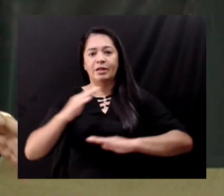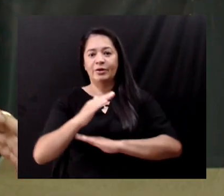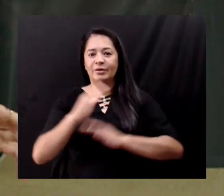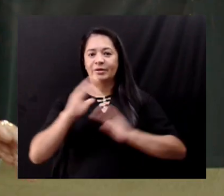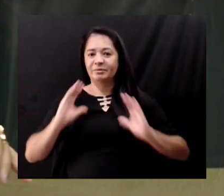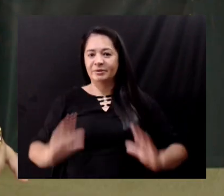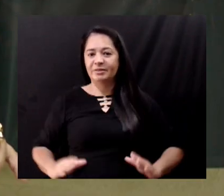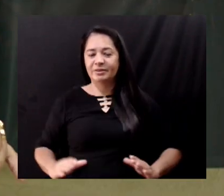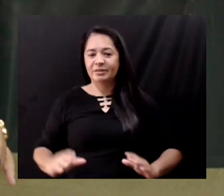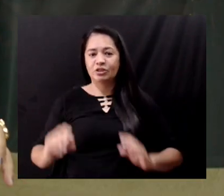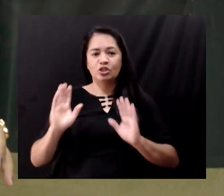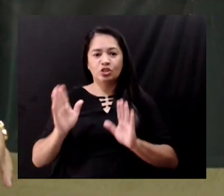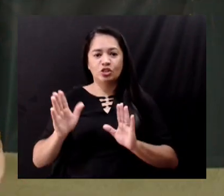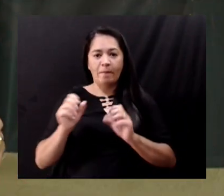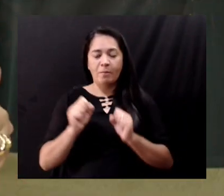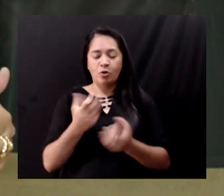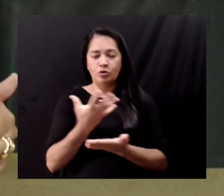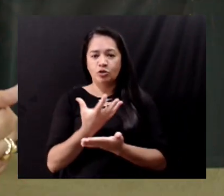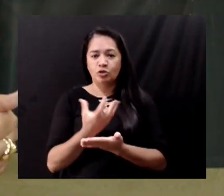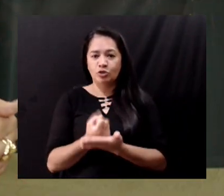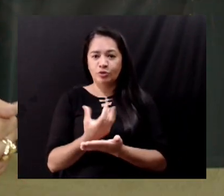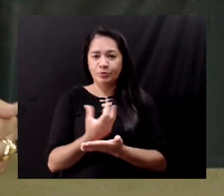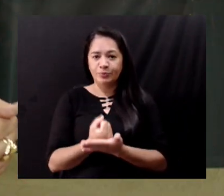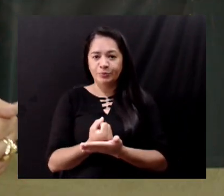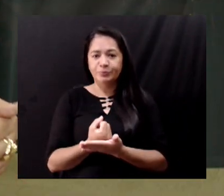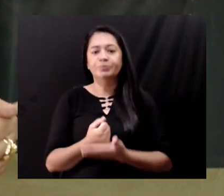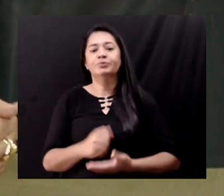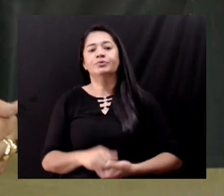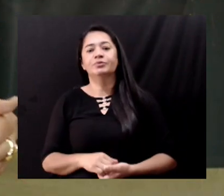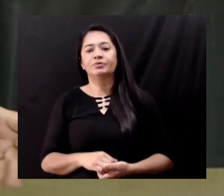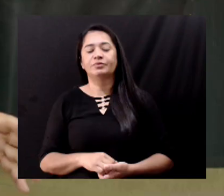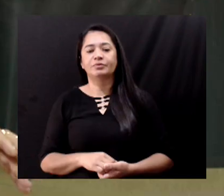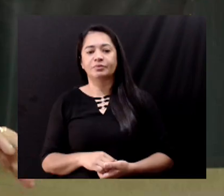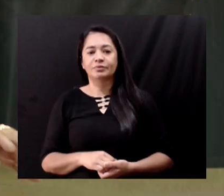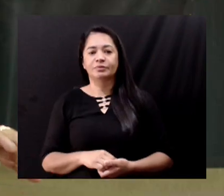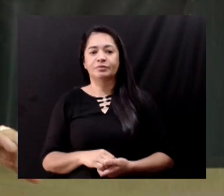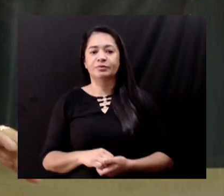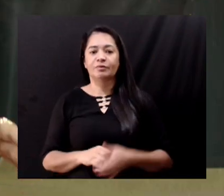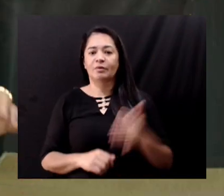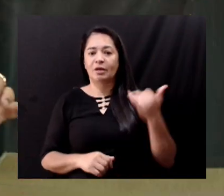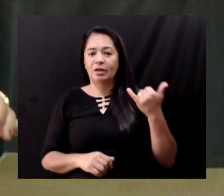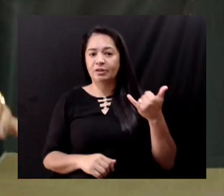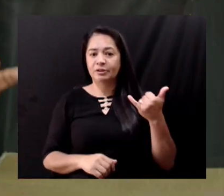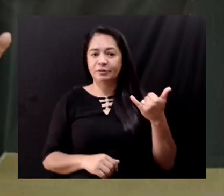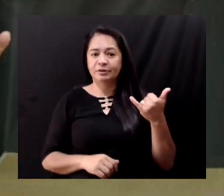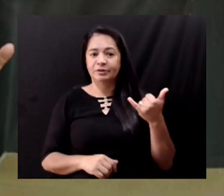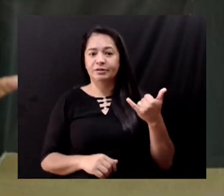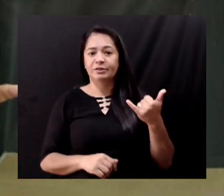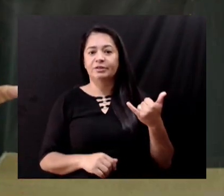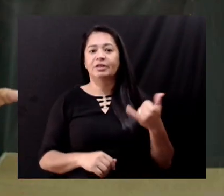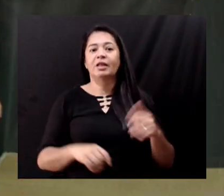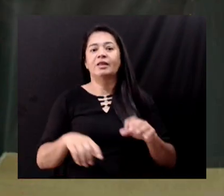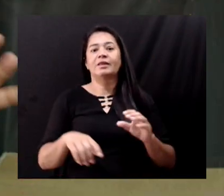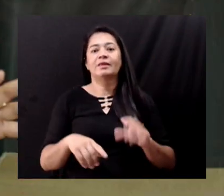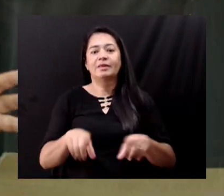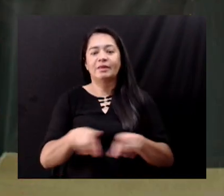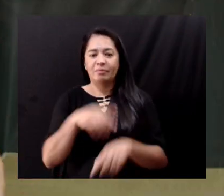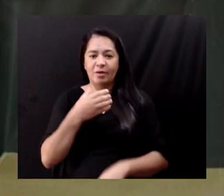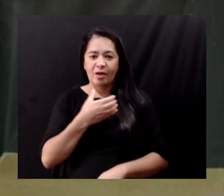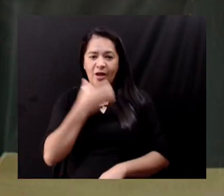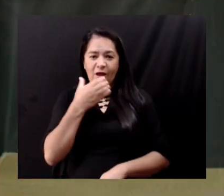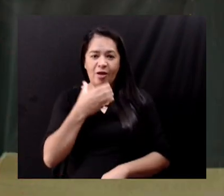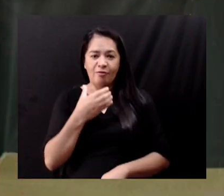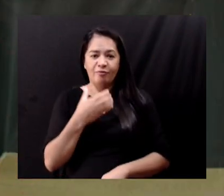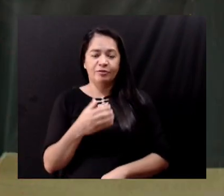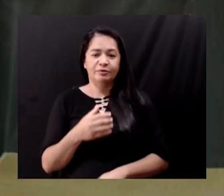lojas online de aplicativos, tá? Tanto para dispositivos Android quanto iPhone. Então, baixa lá. E aí